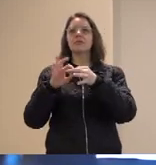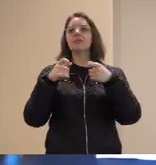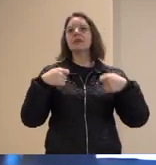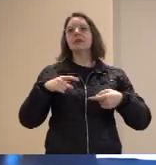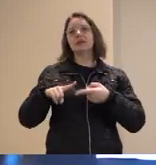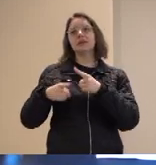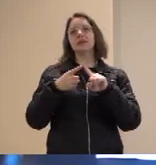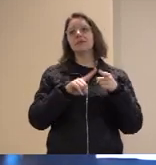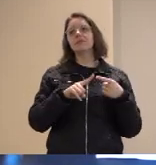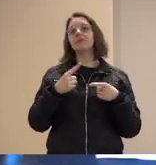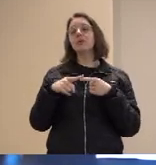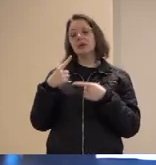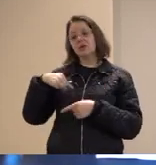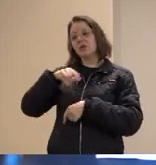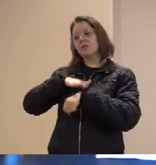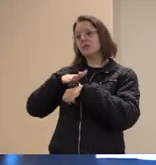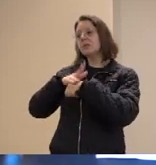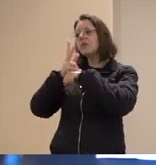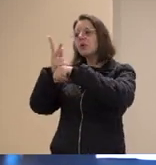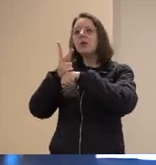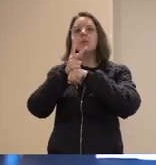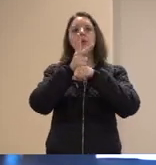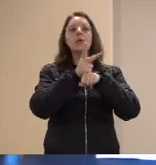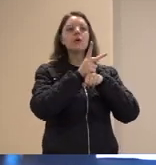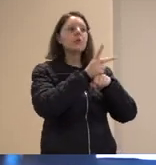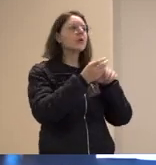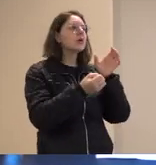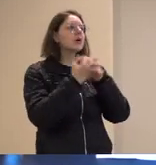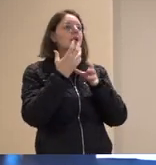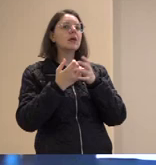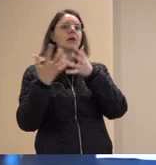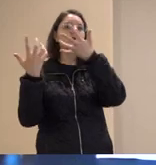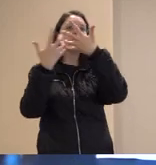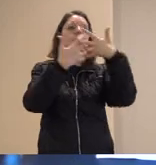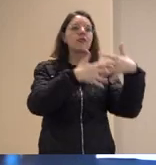esse processo de buscar a rede, de construir fluxos,